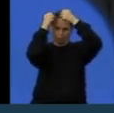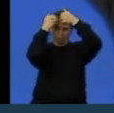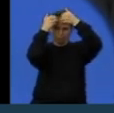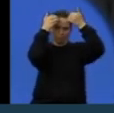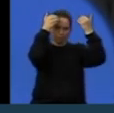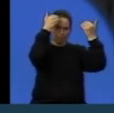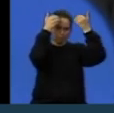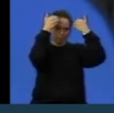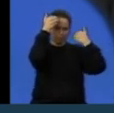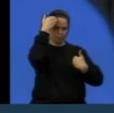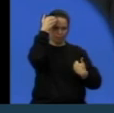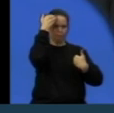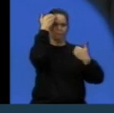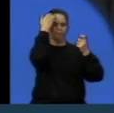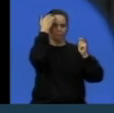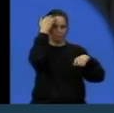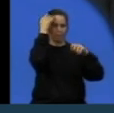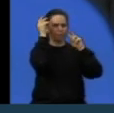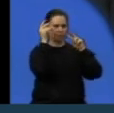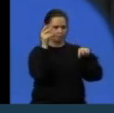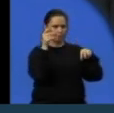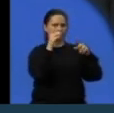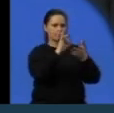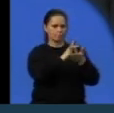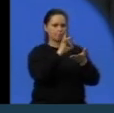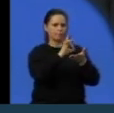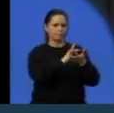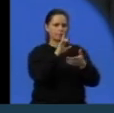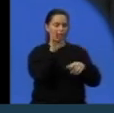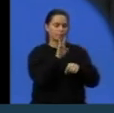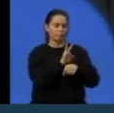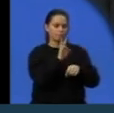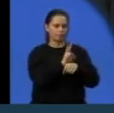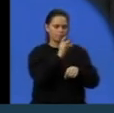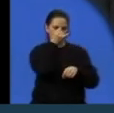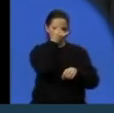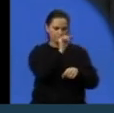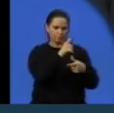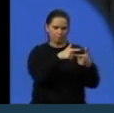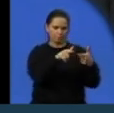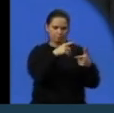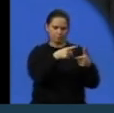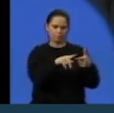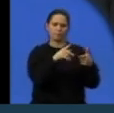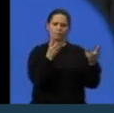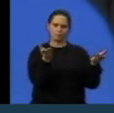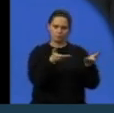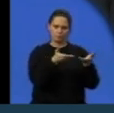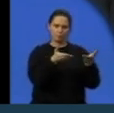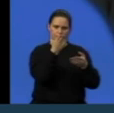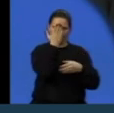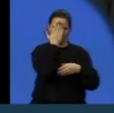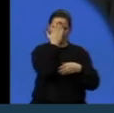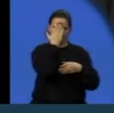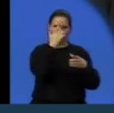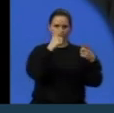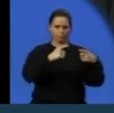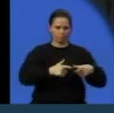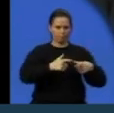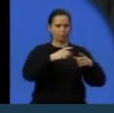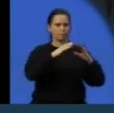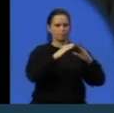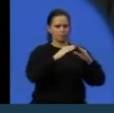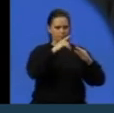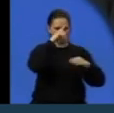visível. O tratamento preventivo, como é o que preconiza hoje a Rede de Atenção Básica de